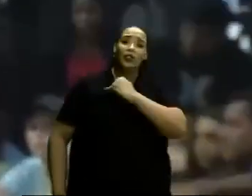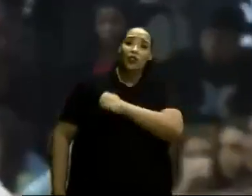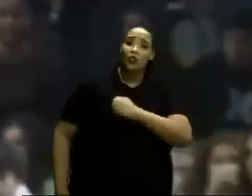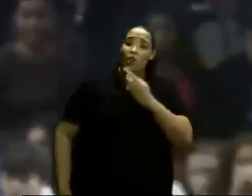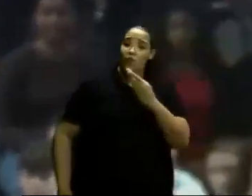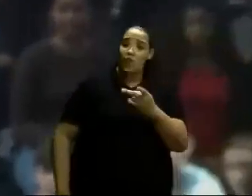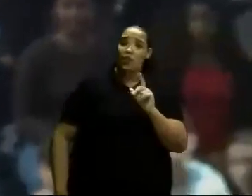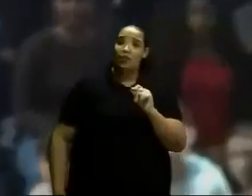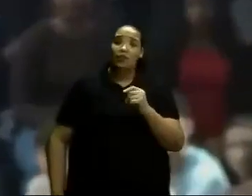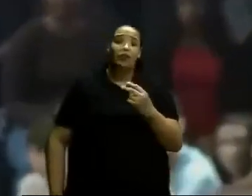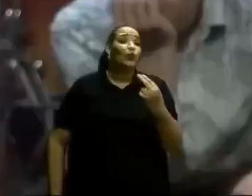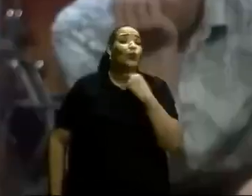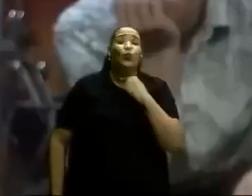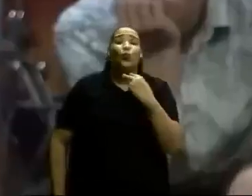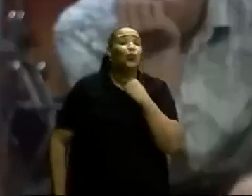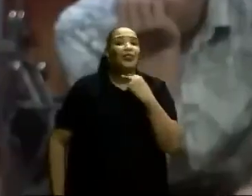dizendo assim: não puderam.